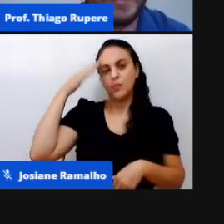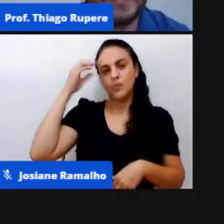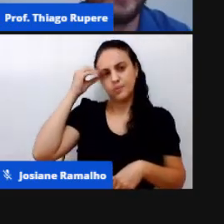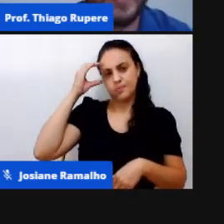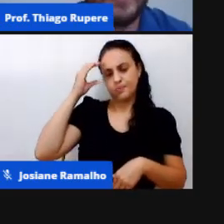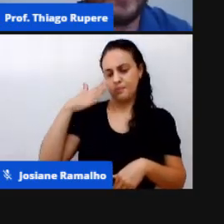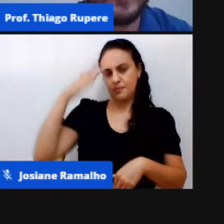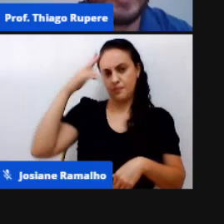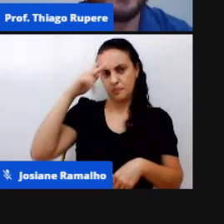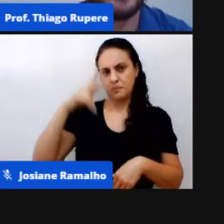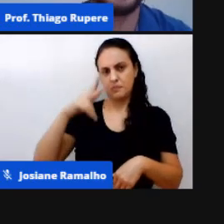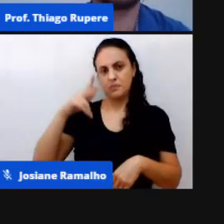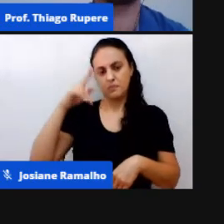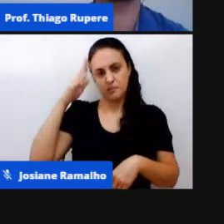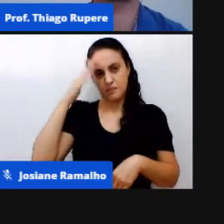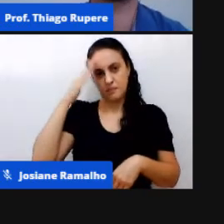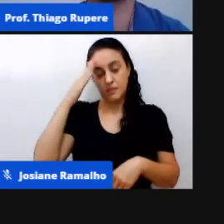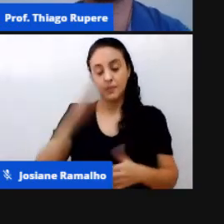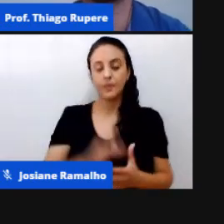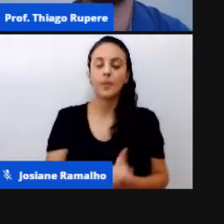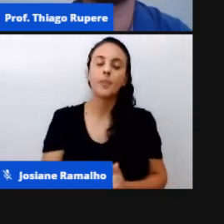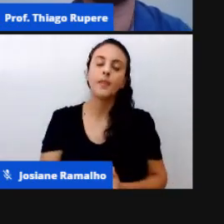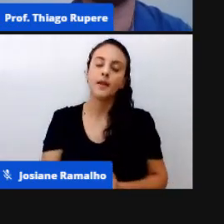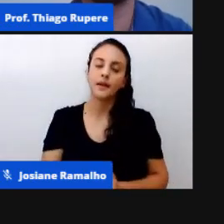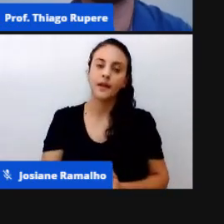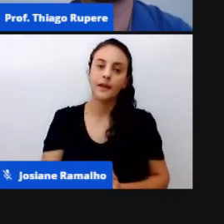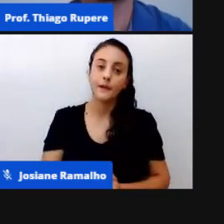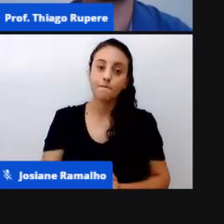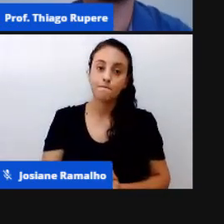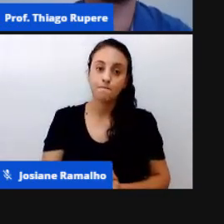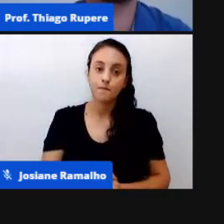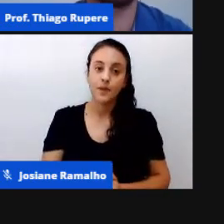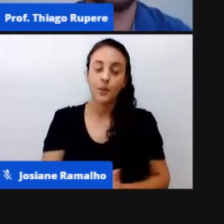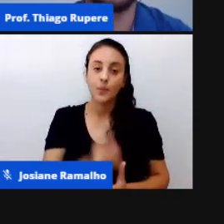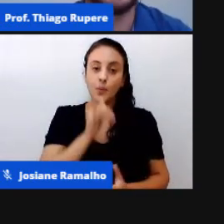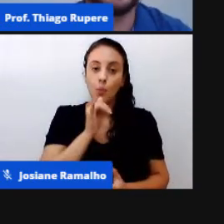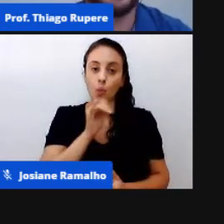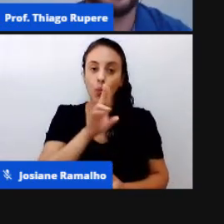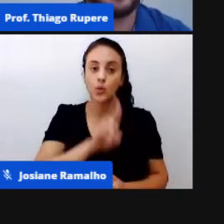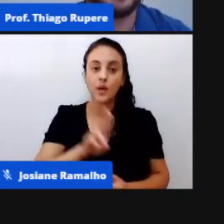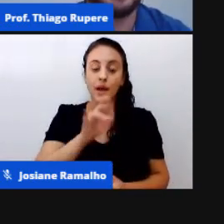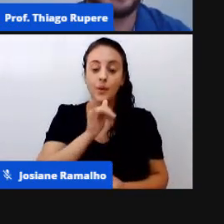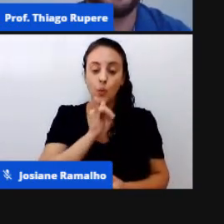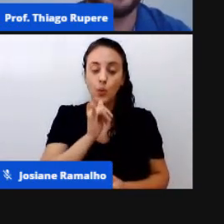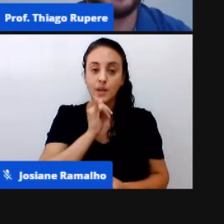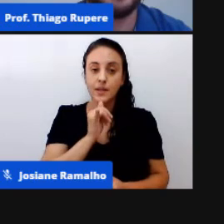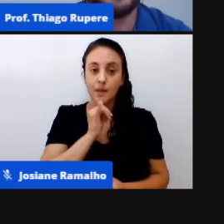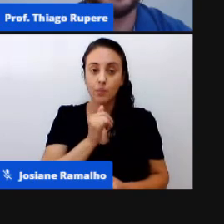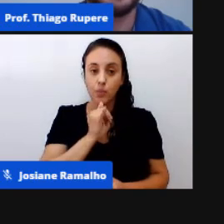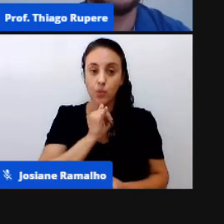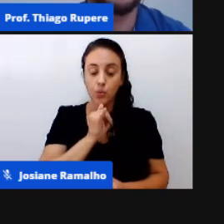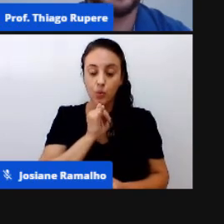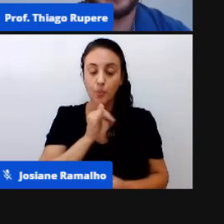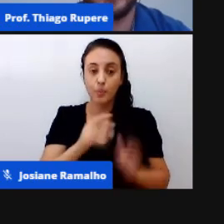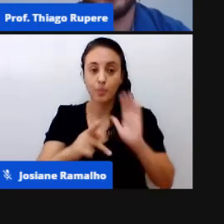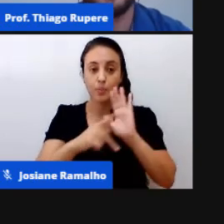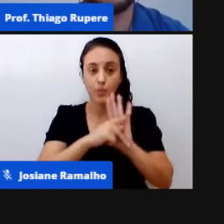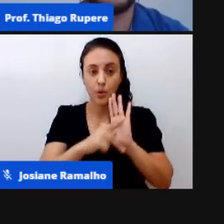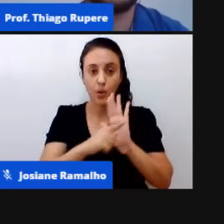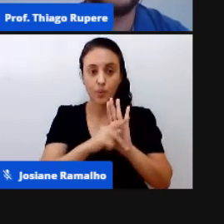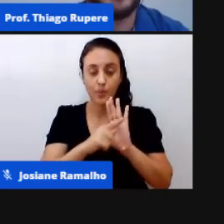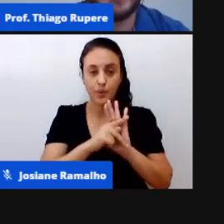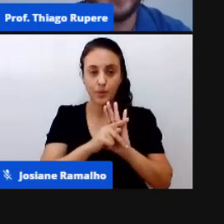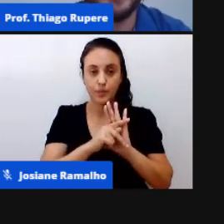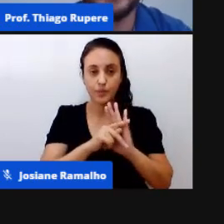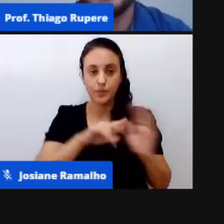vamos pegar aqui específico da nossa área, específico do nosso componente, língua portuguesa, se você trabalhar, por exemplo, verbos,